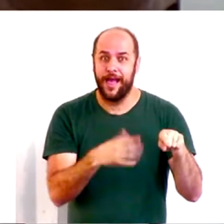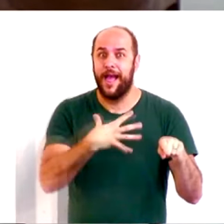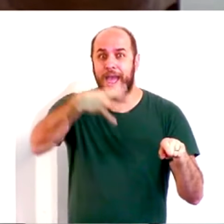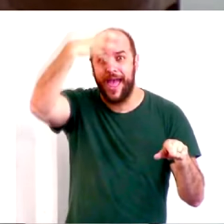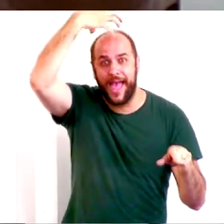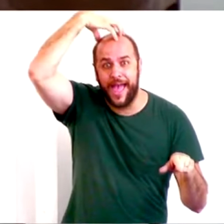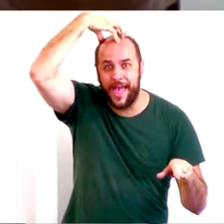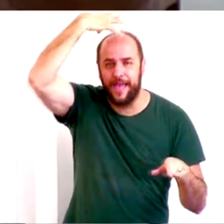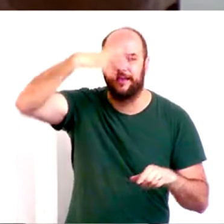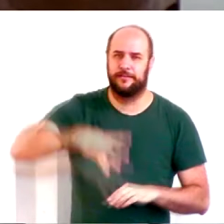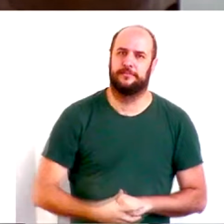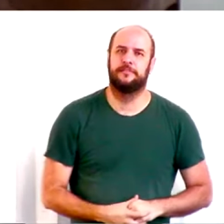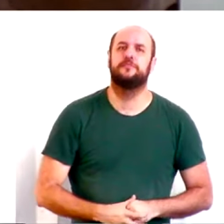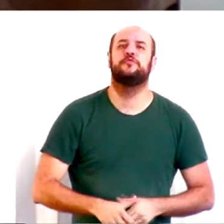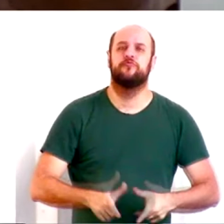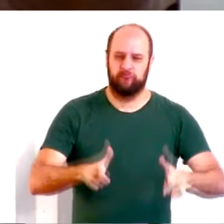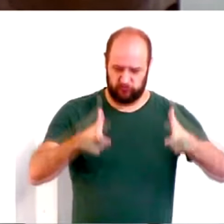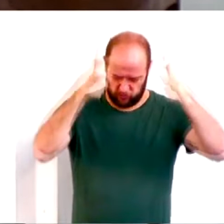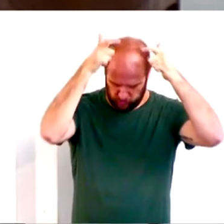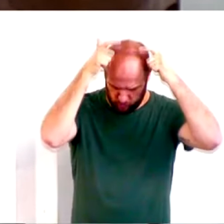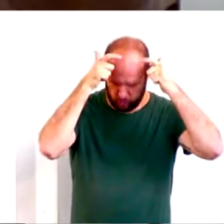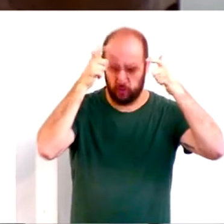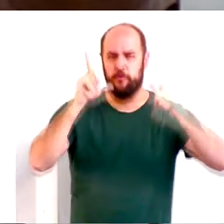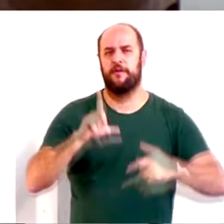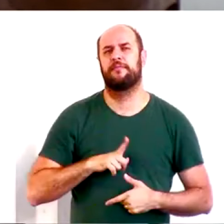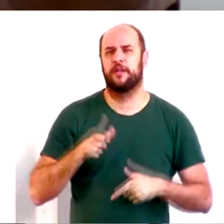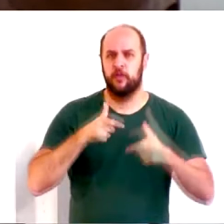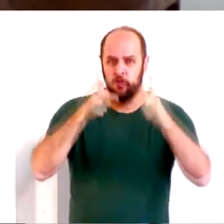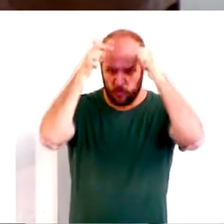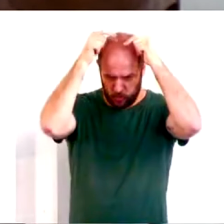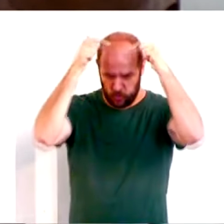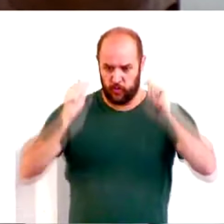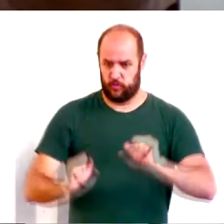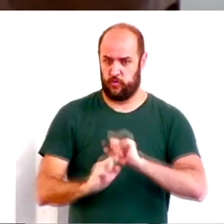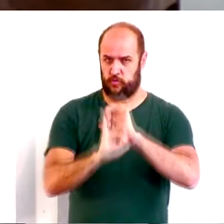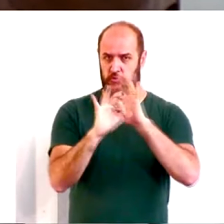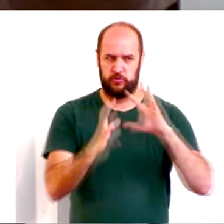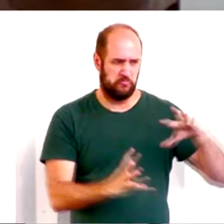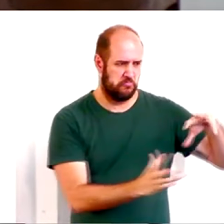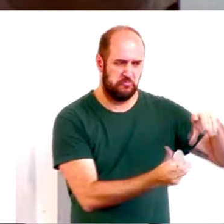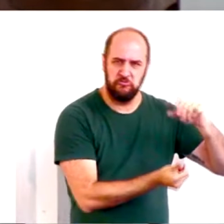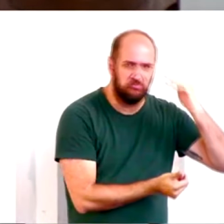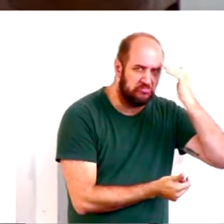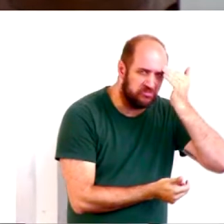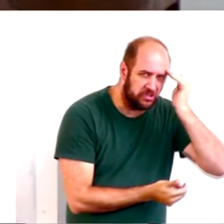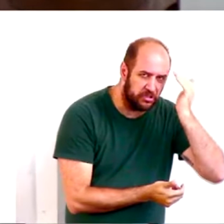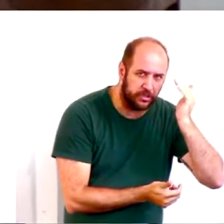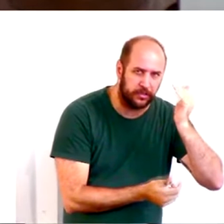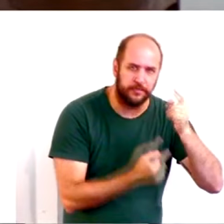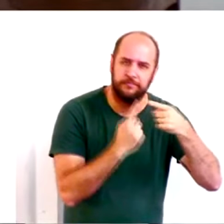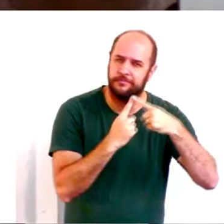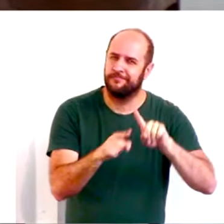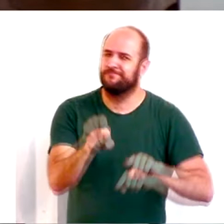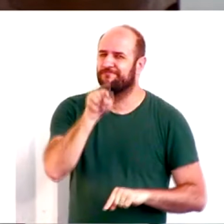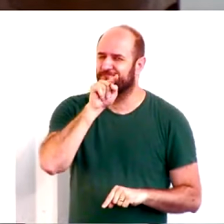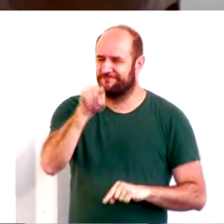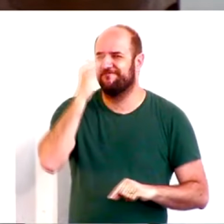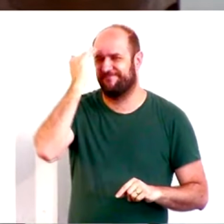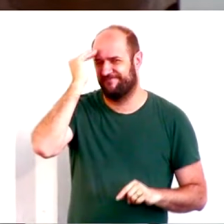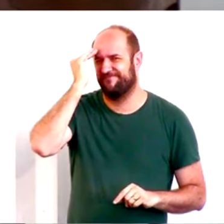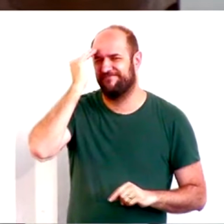ele tem uma coroa natural coroa de glória o mundo não compreende isso mas você compreende